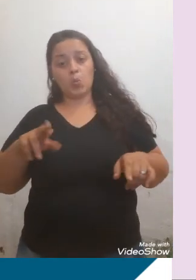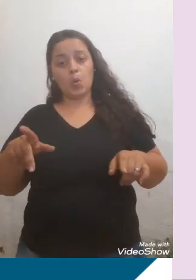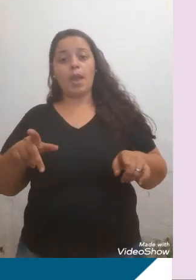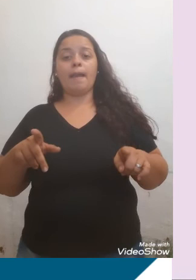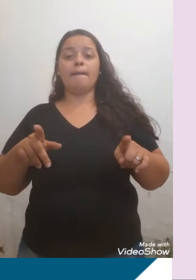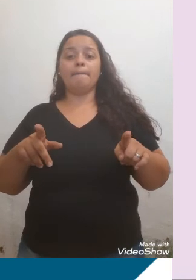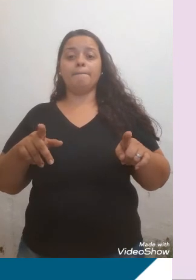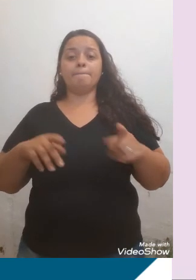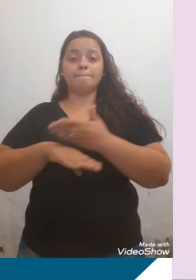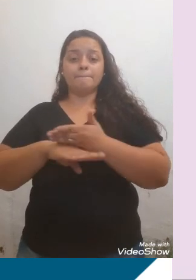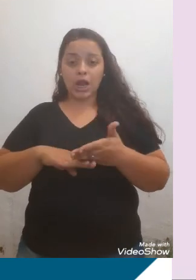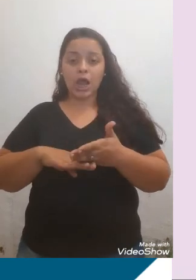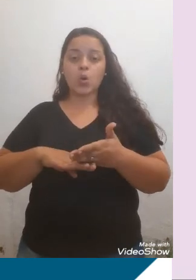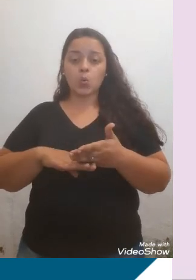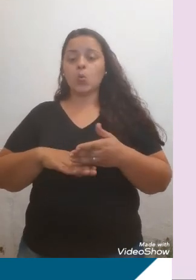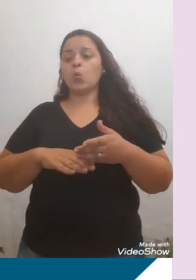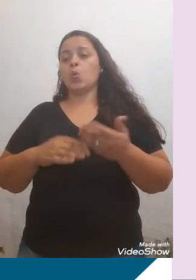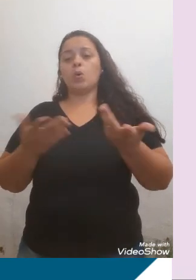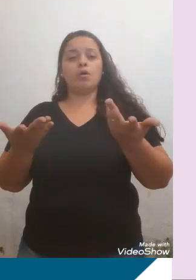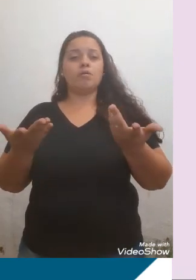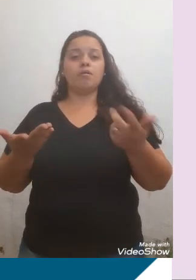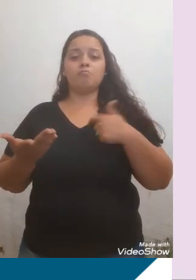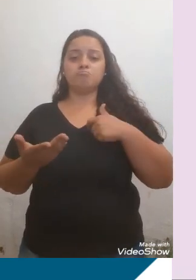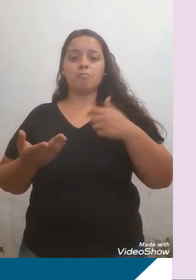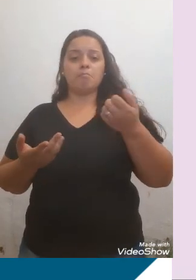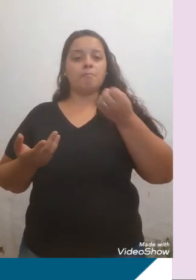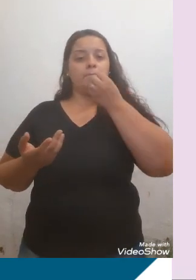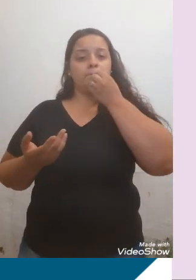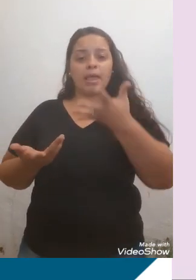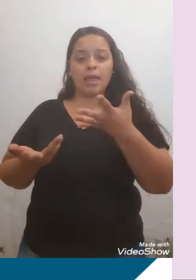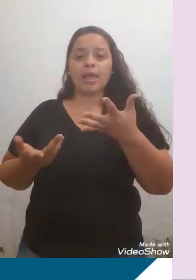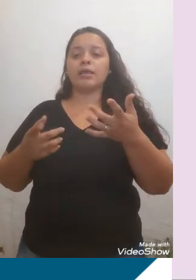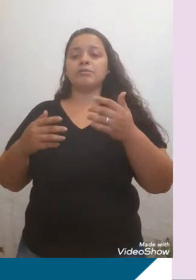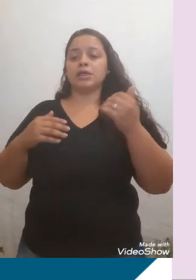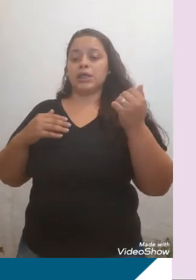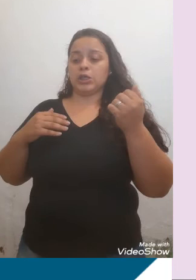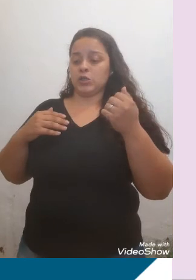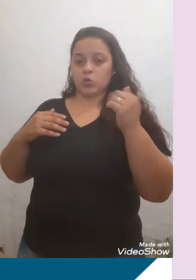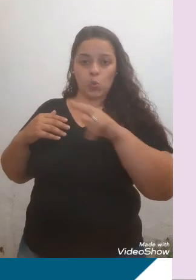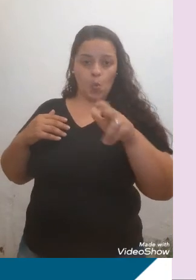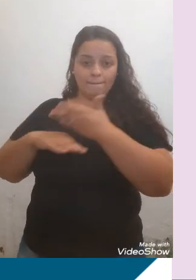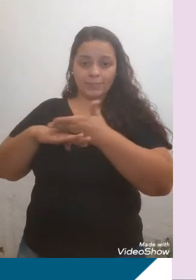como inferiores, bárbaras, intelectualmente incapazes,